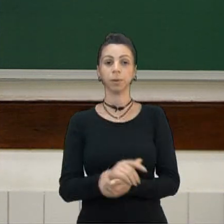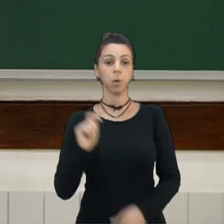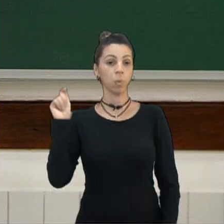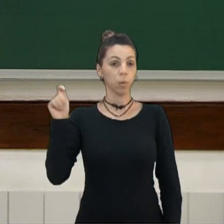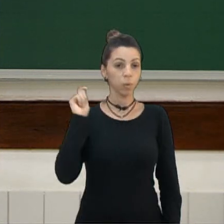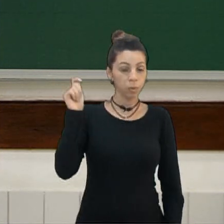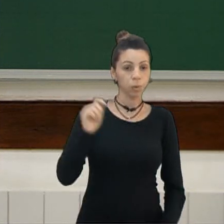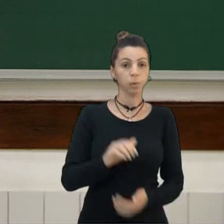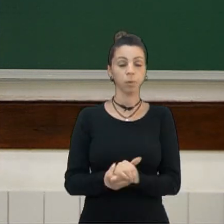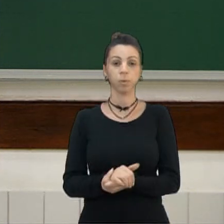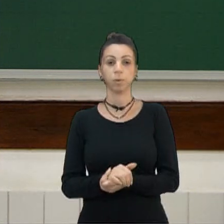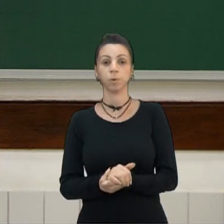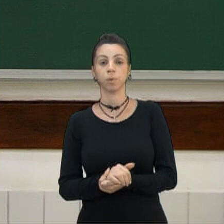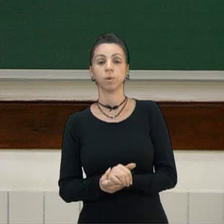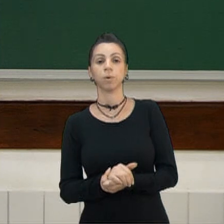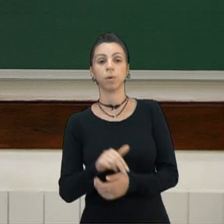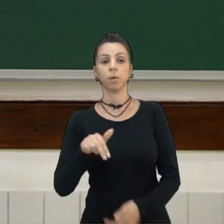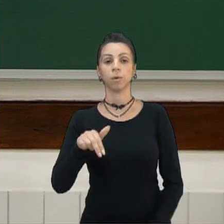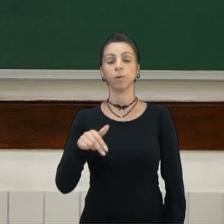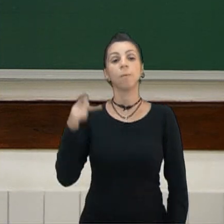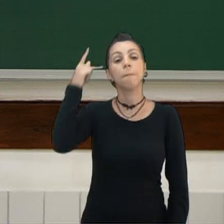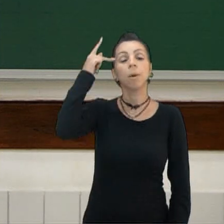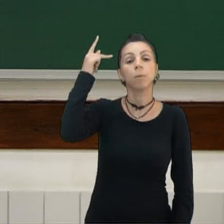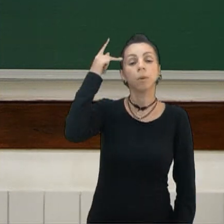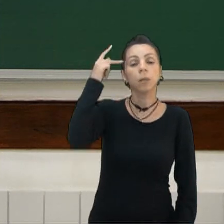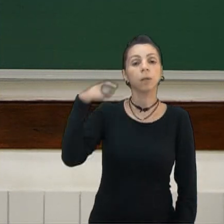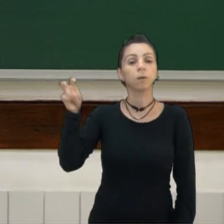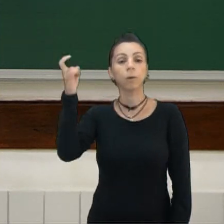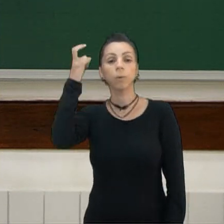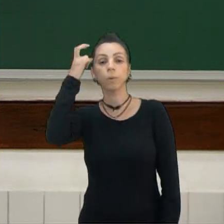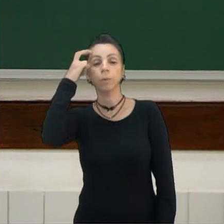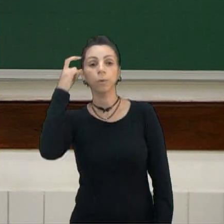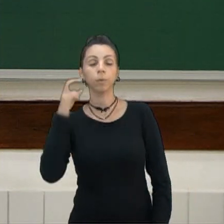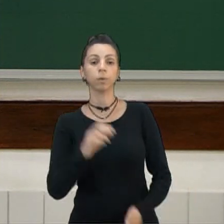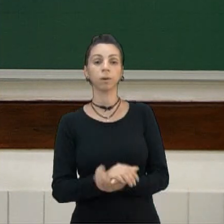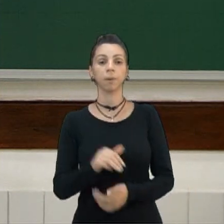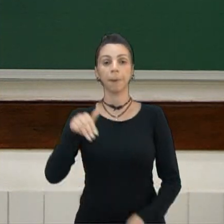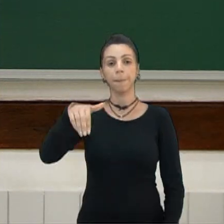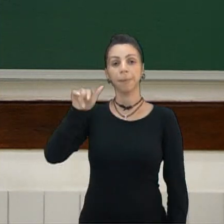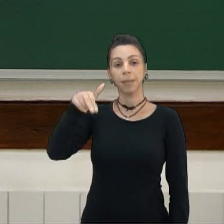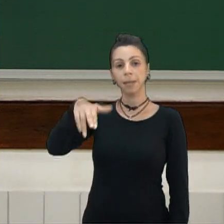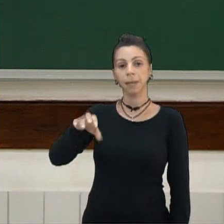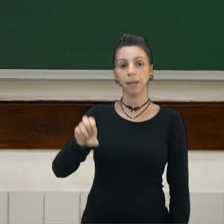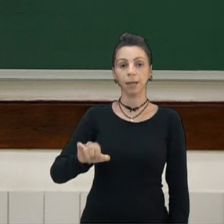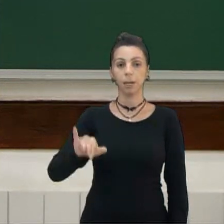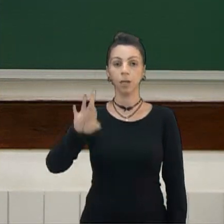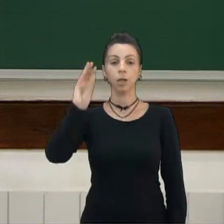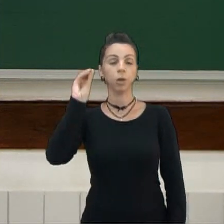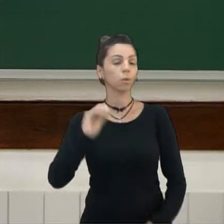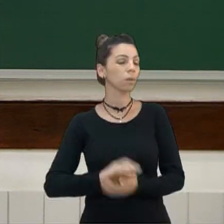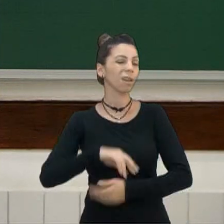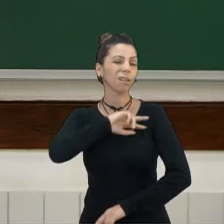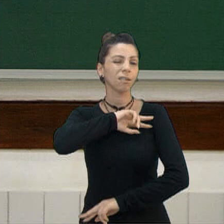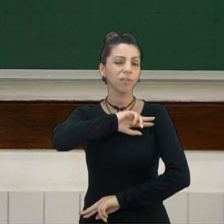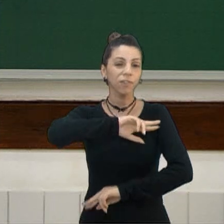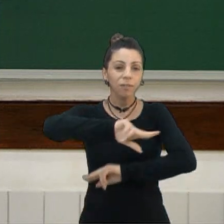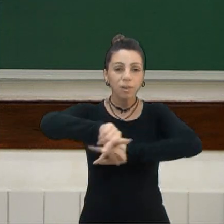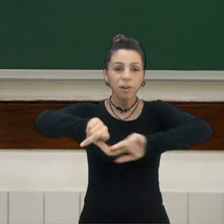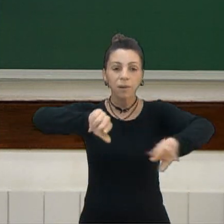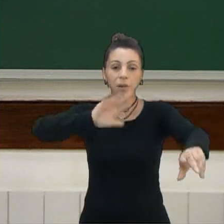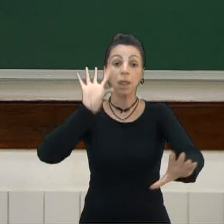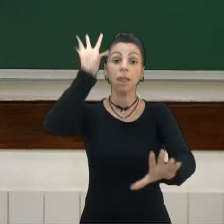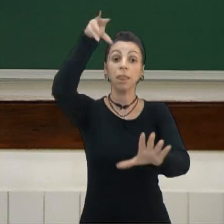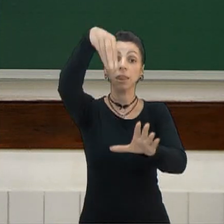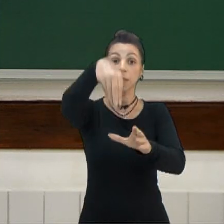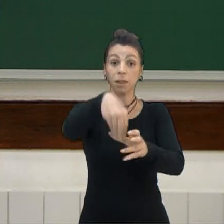do nordestino, nós temos a cultura do paulista, nós temos a cultura do mineiro, né? Então você tem diversos diferentes tipos de cultura dentro de